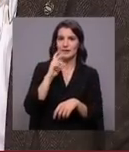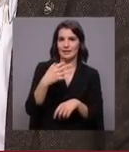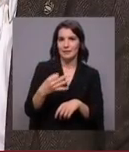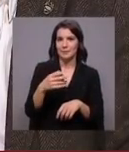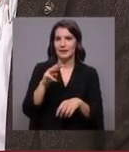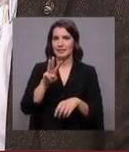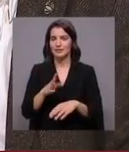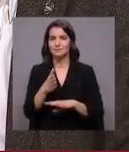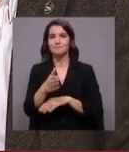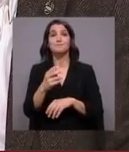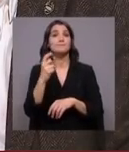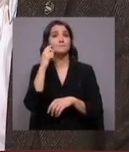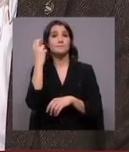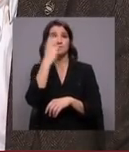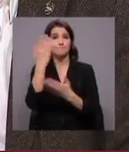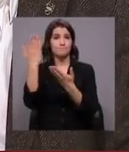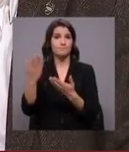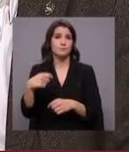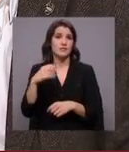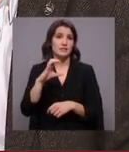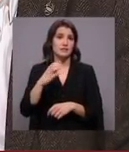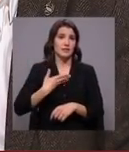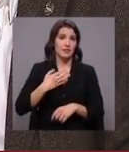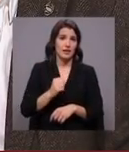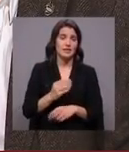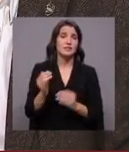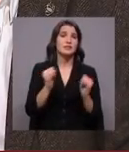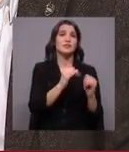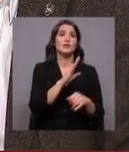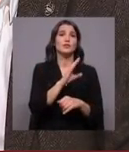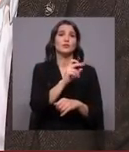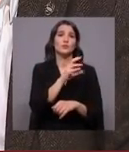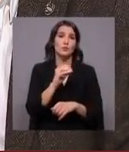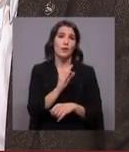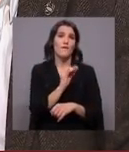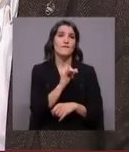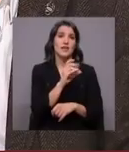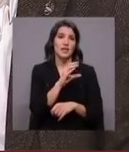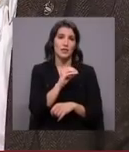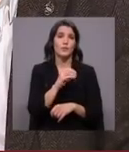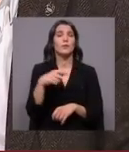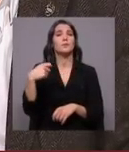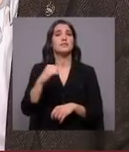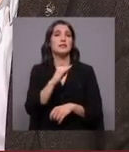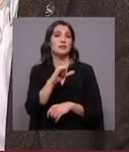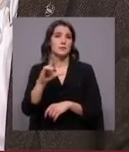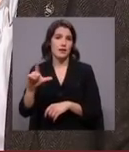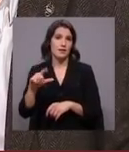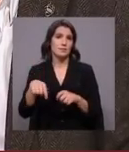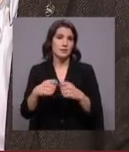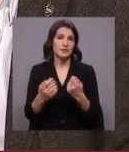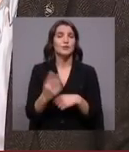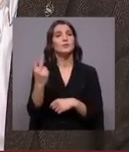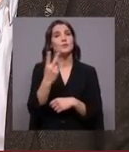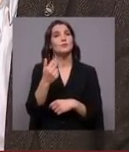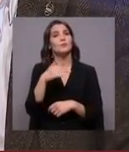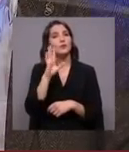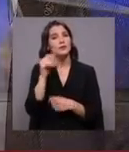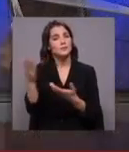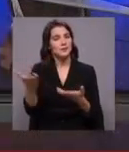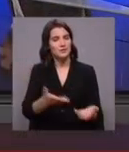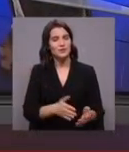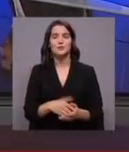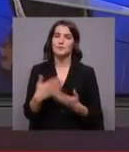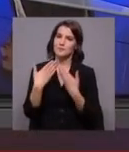3 Francisco Rodrigues dos Santos Presidente do Brasil João Cotrim de Figueiredo presidente do iniciativa Liberal botar os dois bem vindos